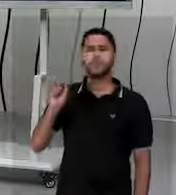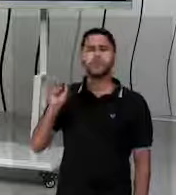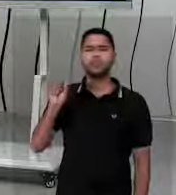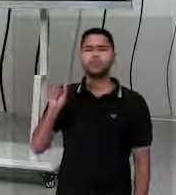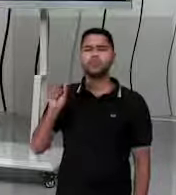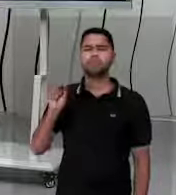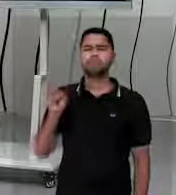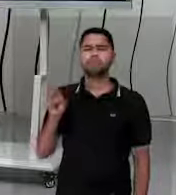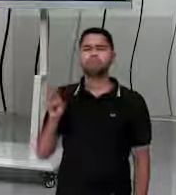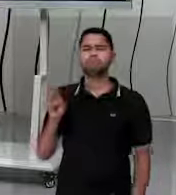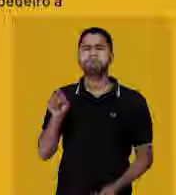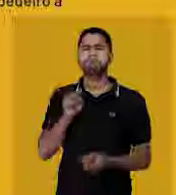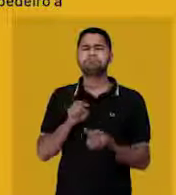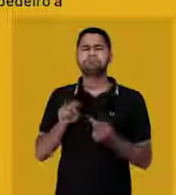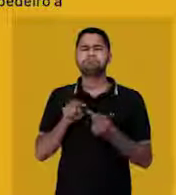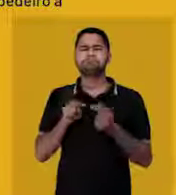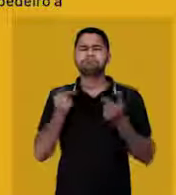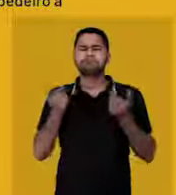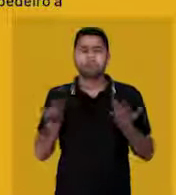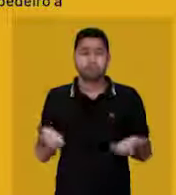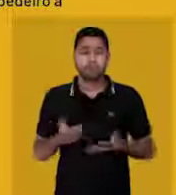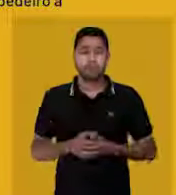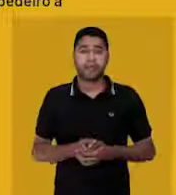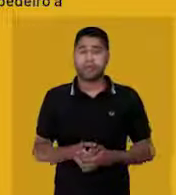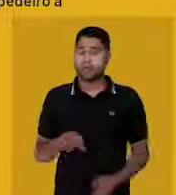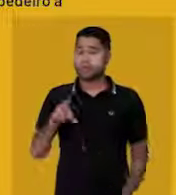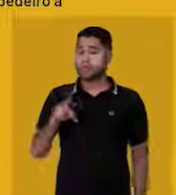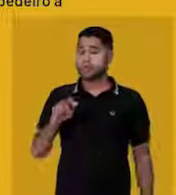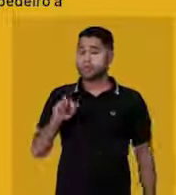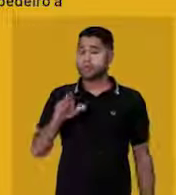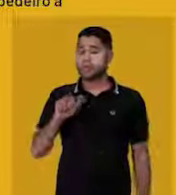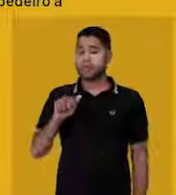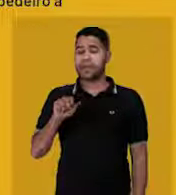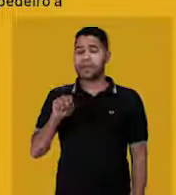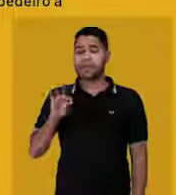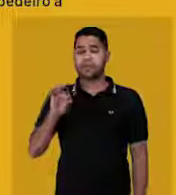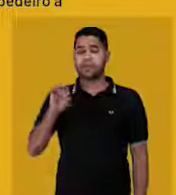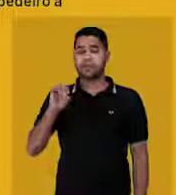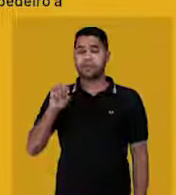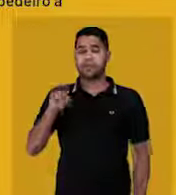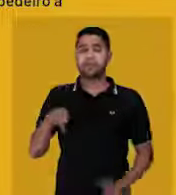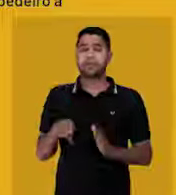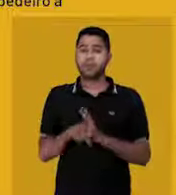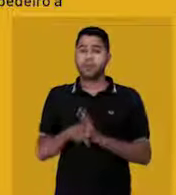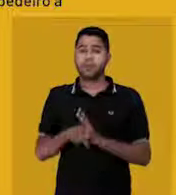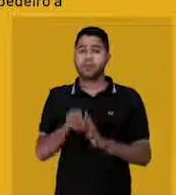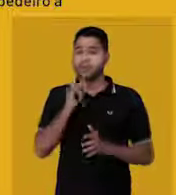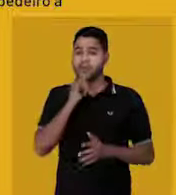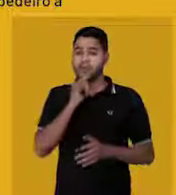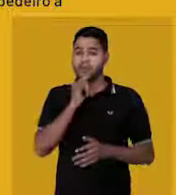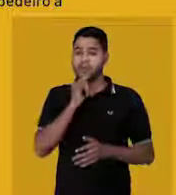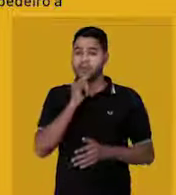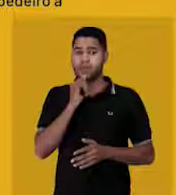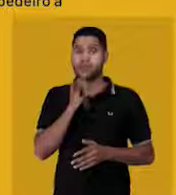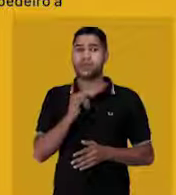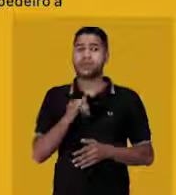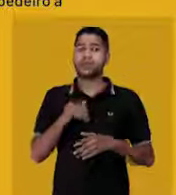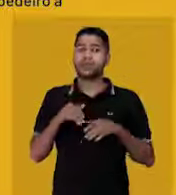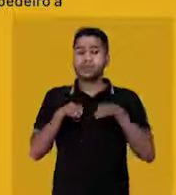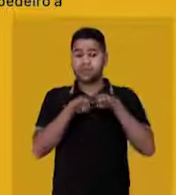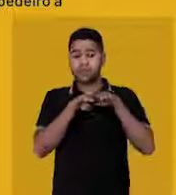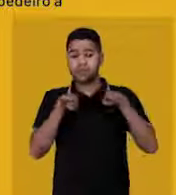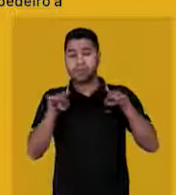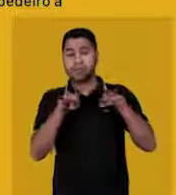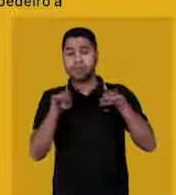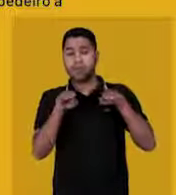que serve isso, né? Então, o parasito é um organismo que vive na superfície ou no interior de